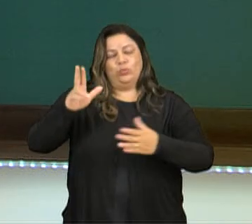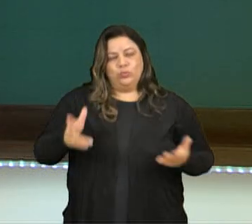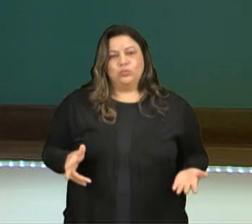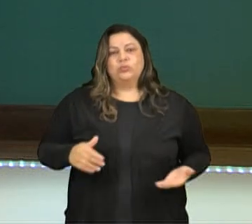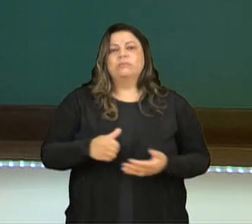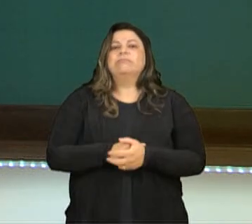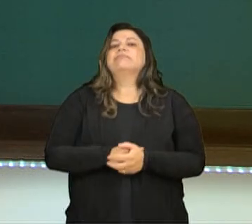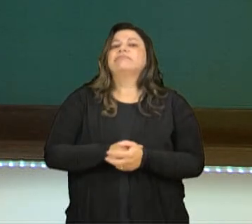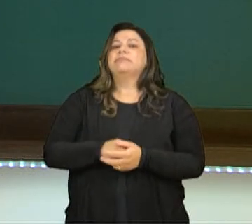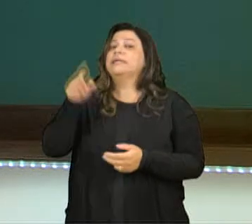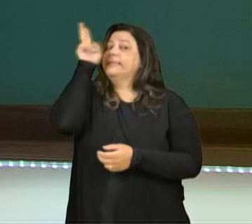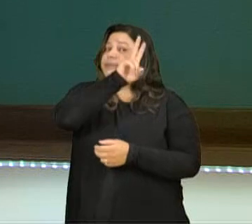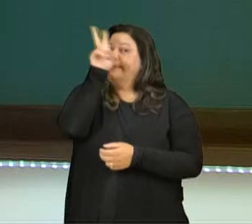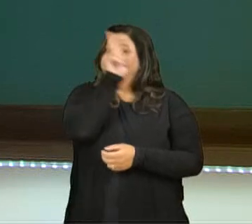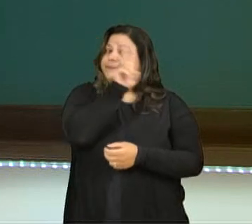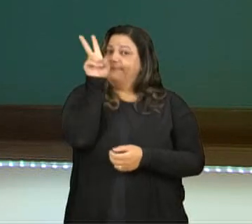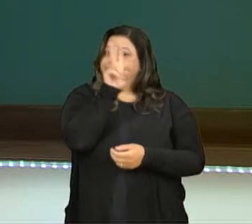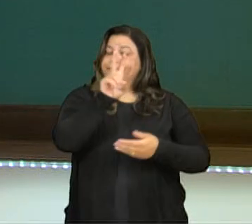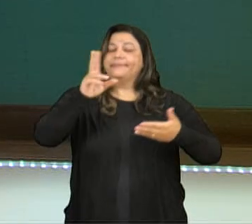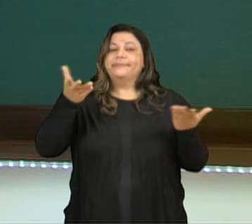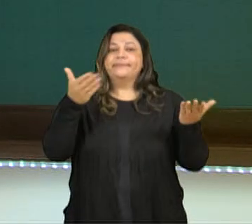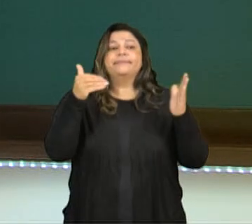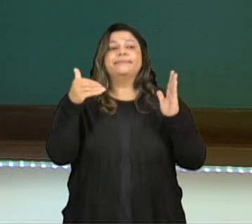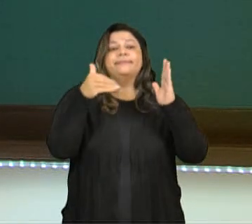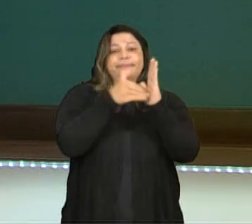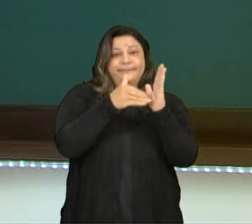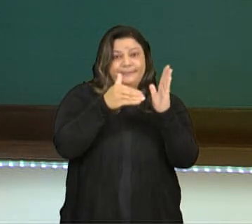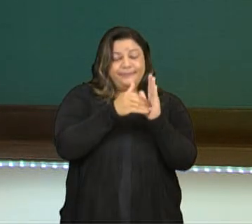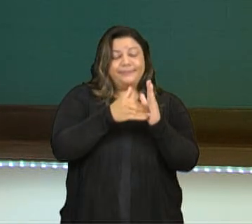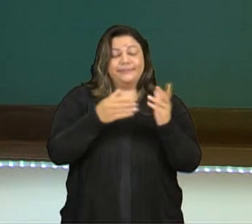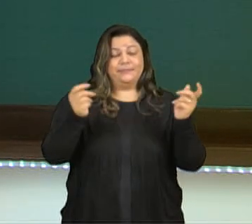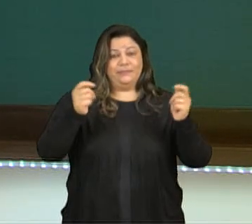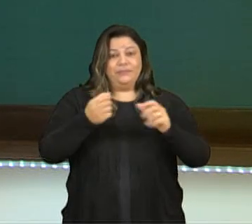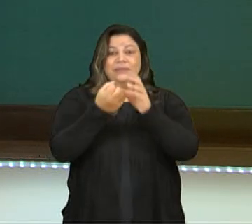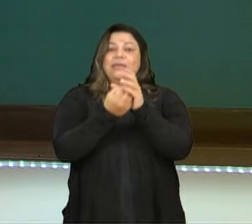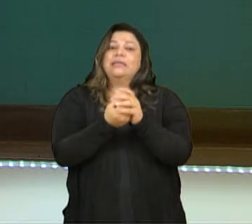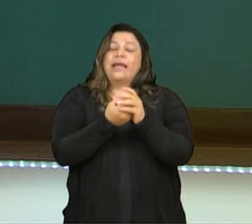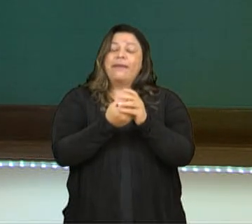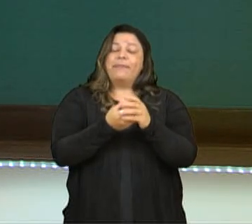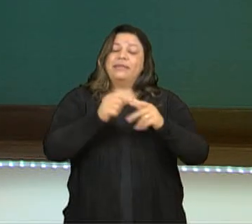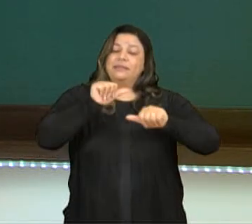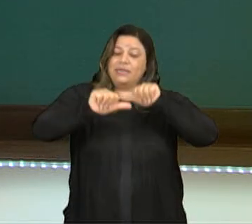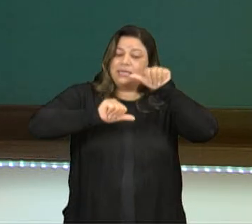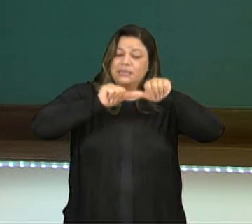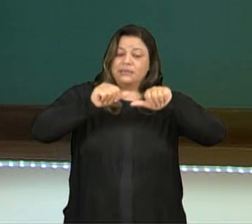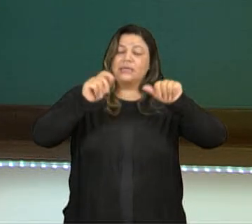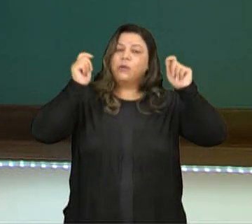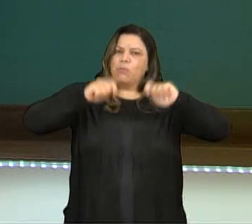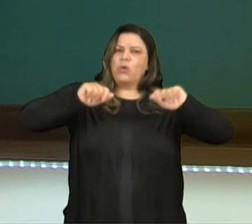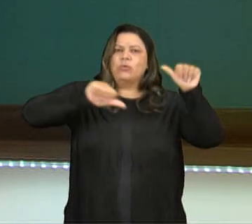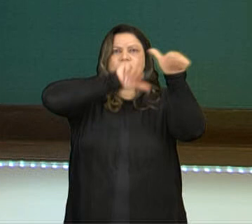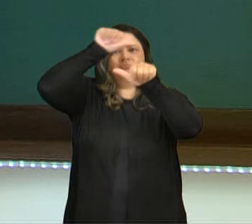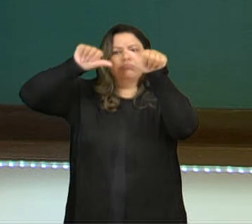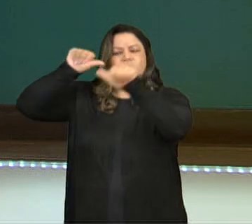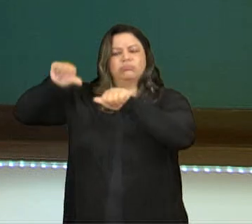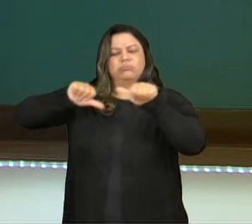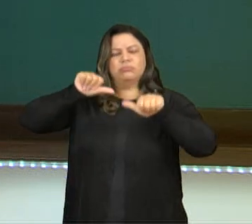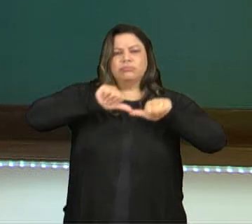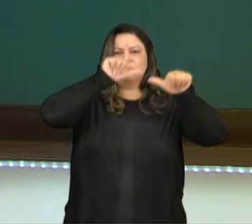período. Lembrando que até mesmo os recursos renováveis, dependendo